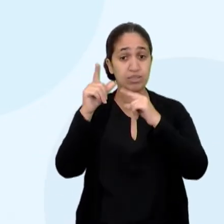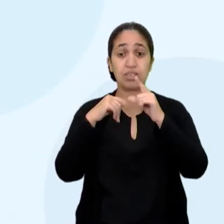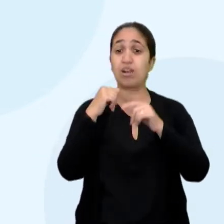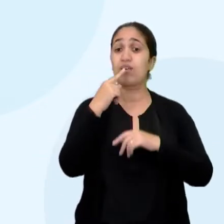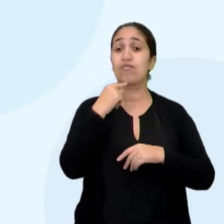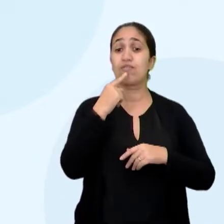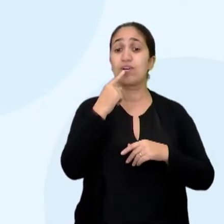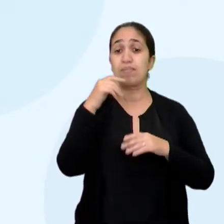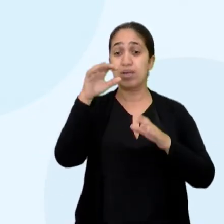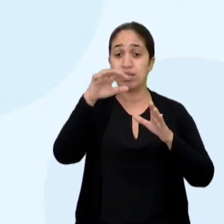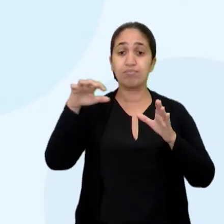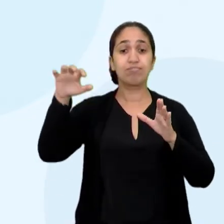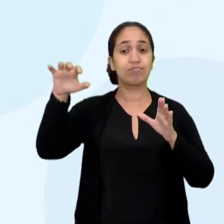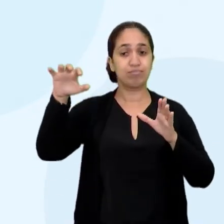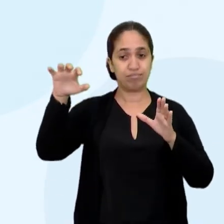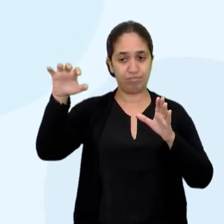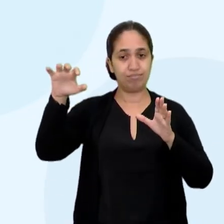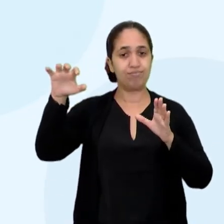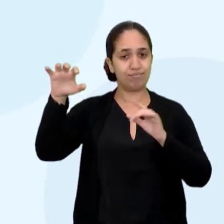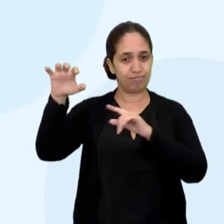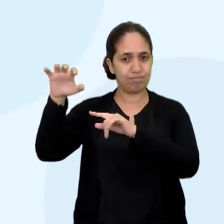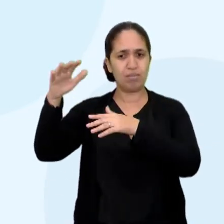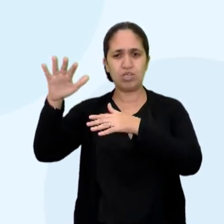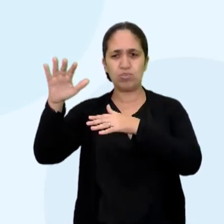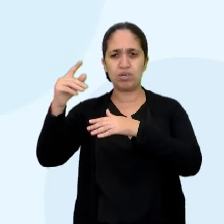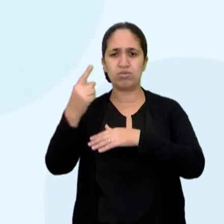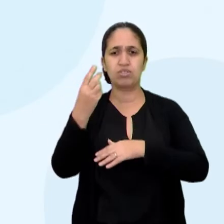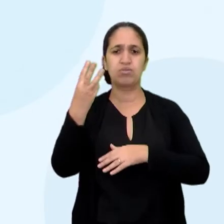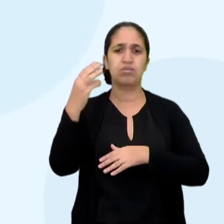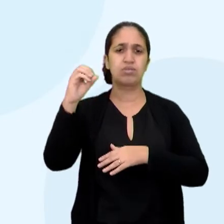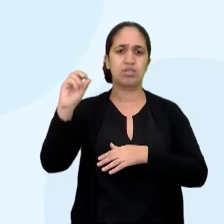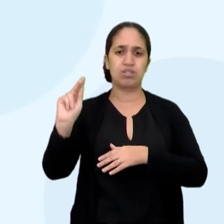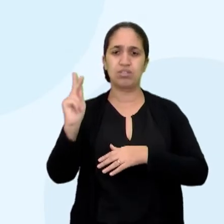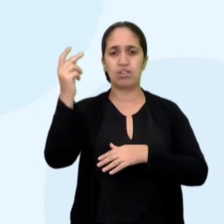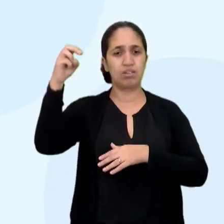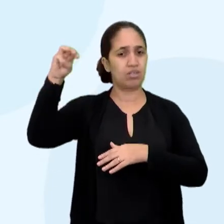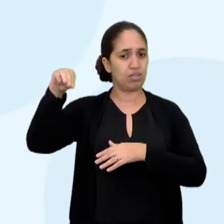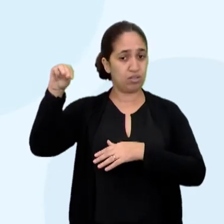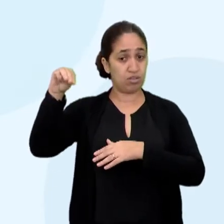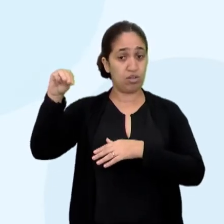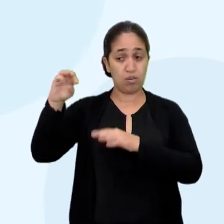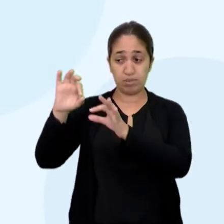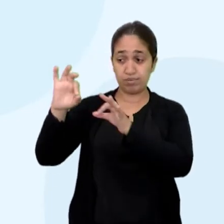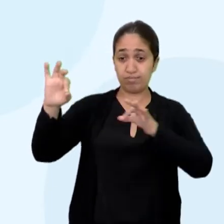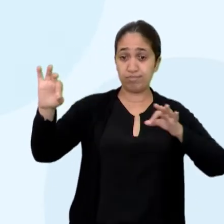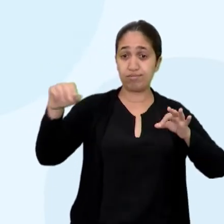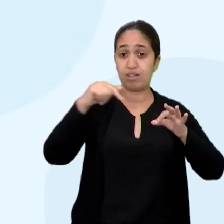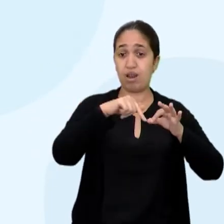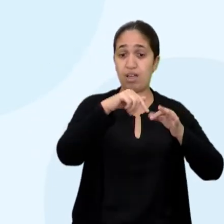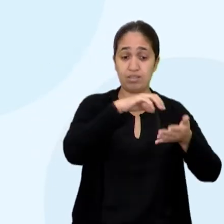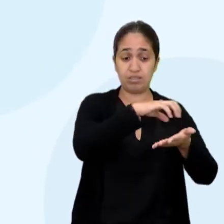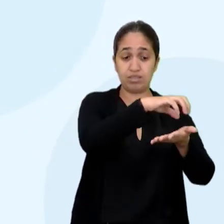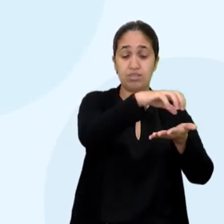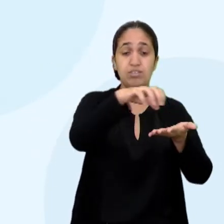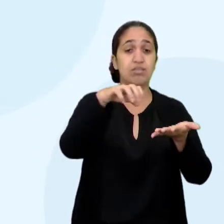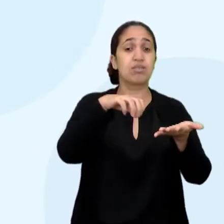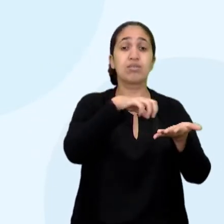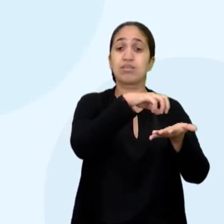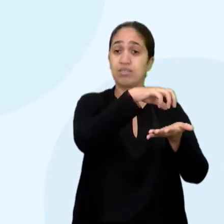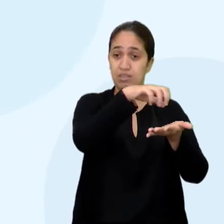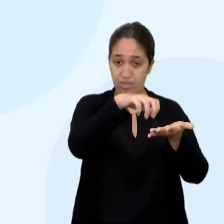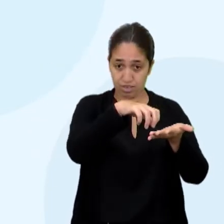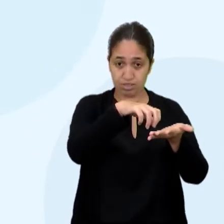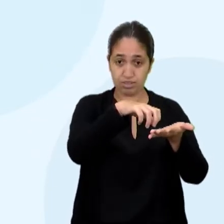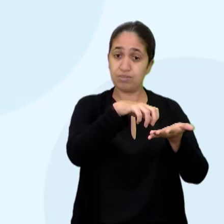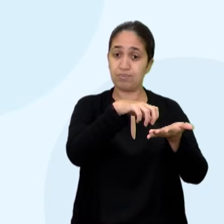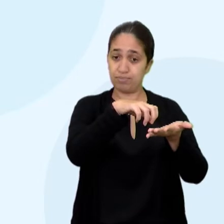região da costa litorânea, né, mais ou menos a 130 quilômetros desta região onde tem as centrais nucleares, né?